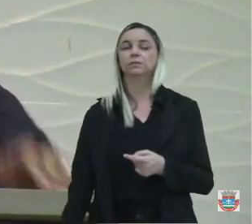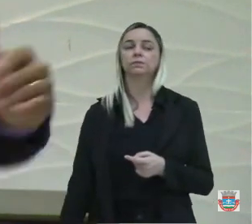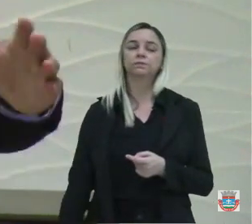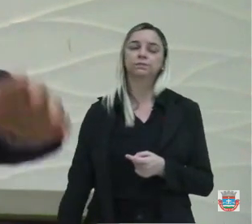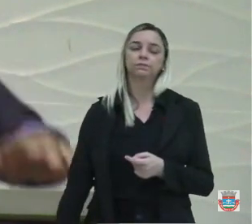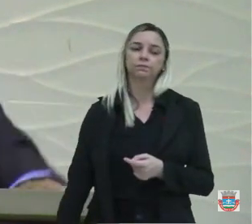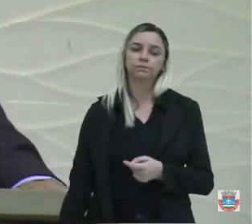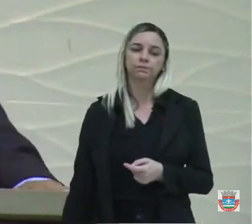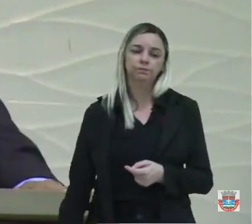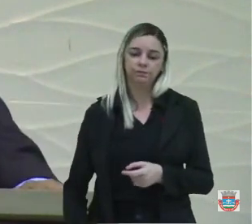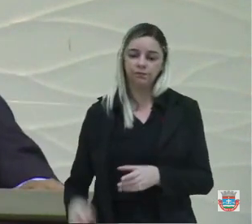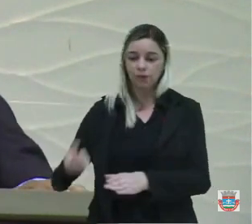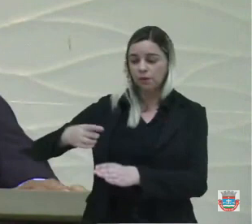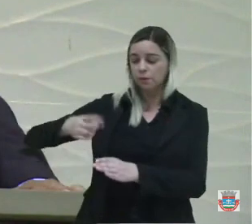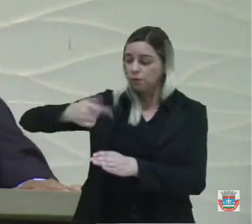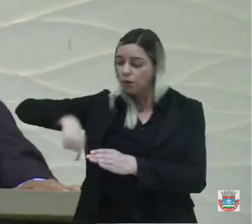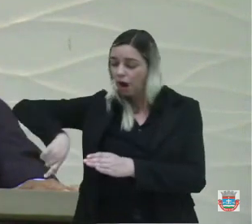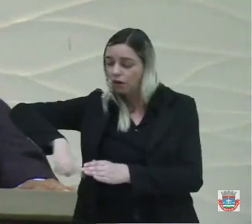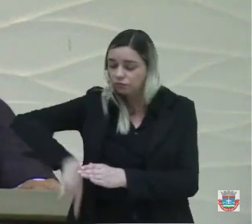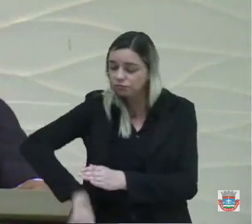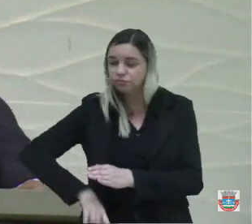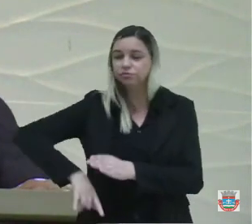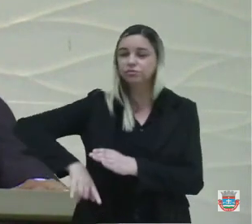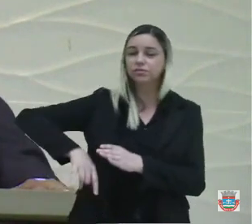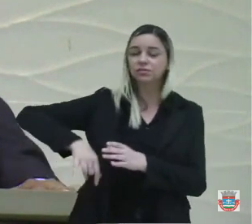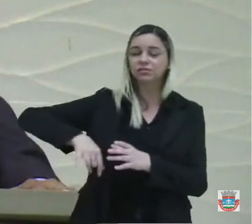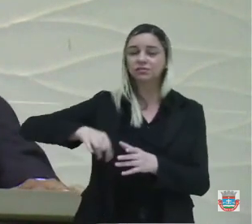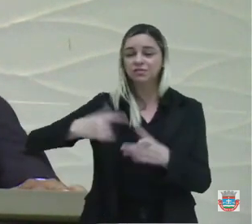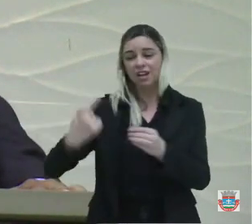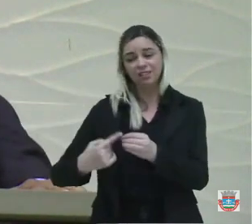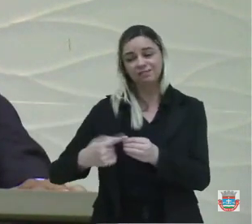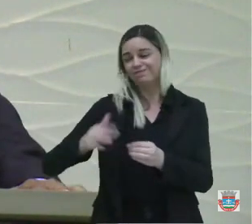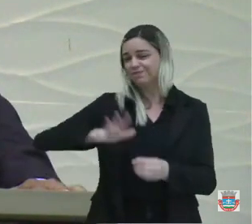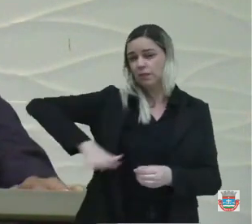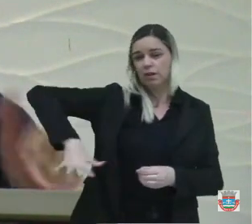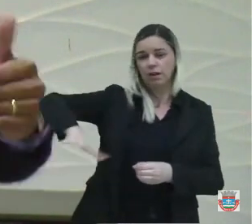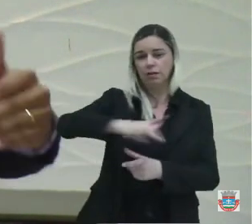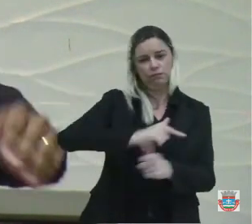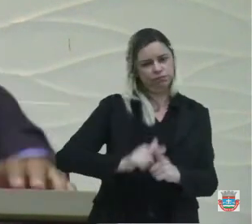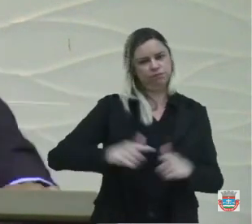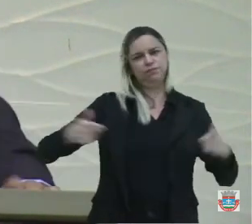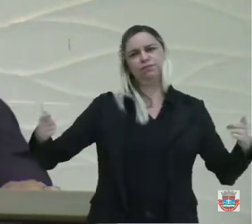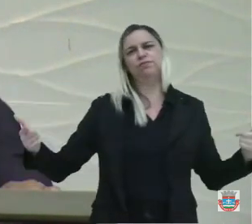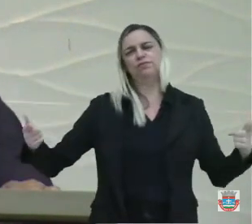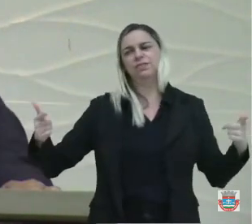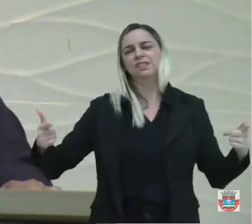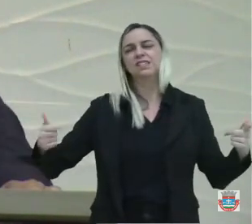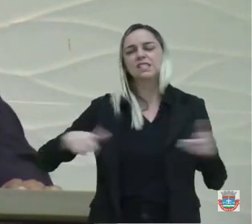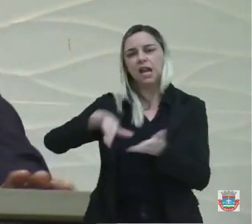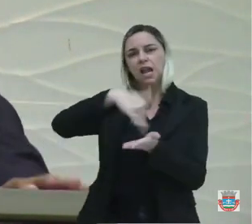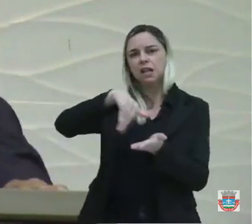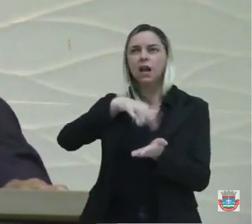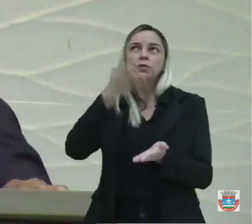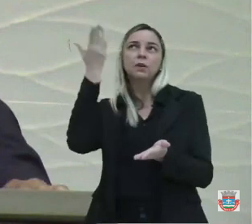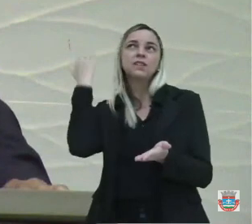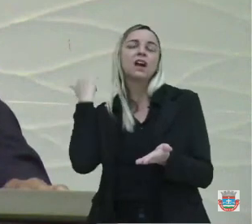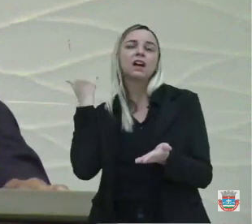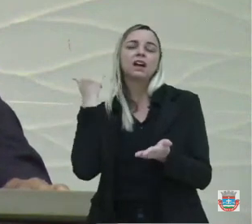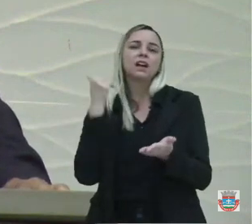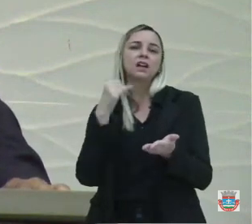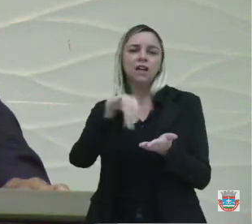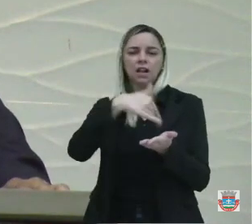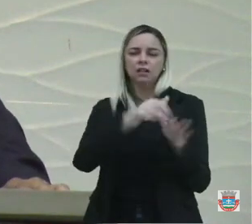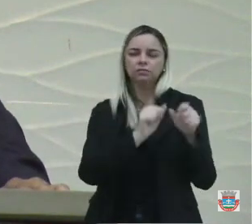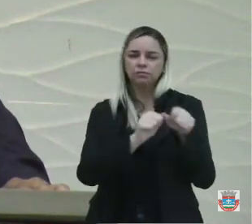sobre os buracos da cidade. Então, eu sei que a cidade é grande, até o secretário disse a semana passada aqui, André Valença, que